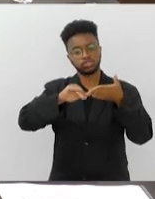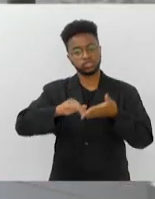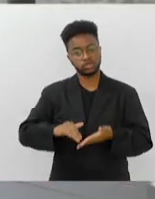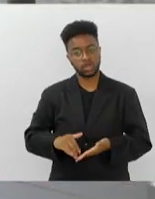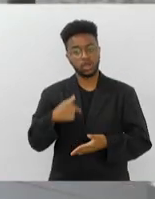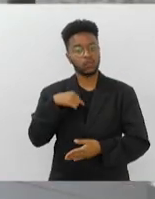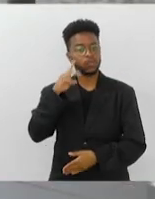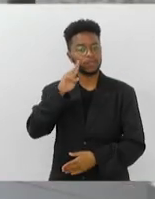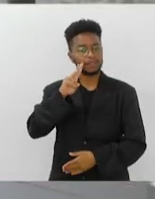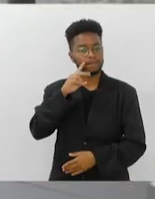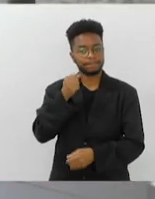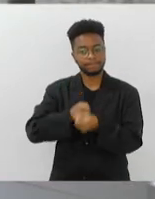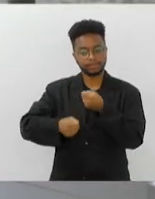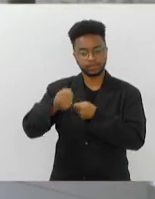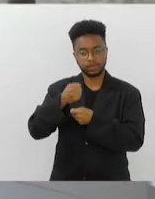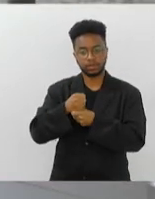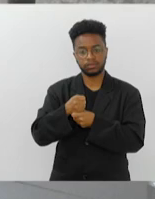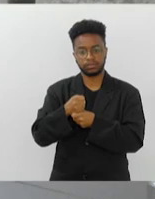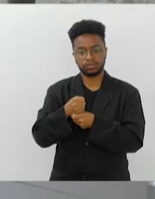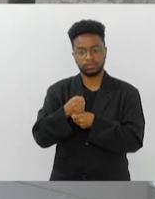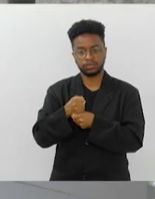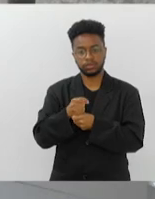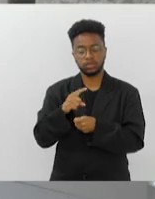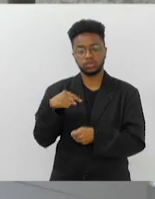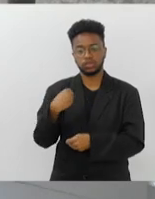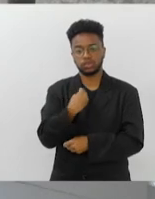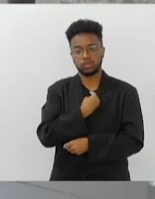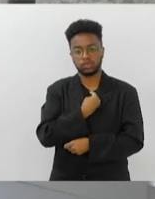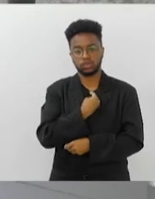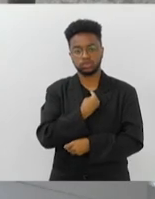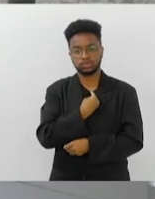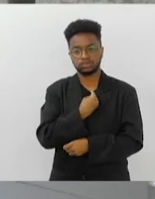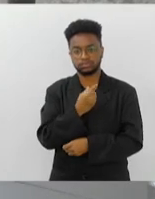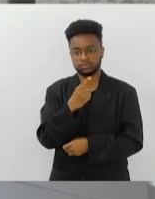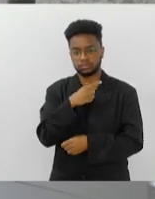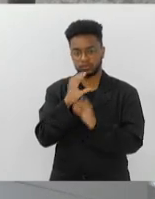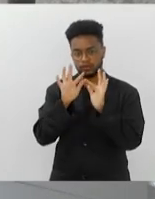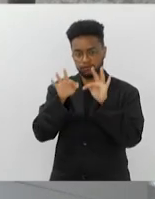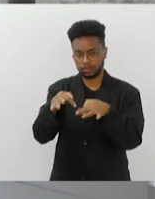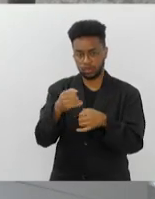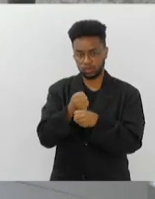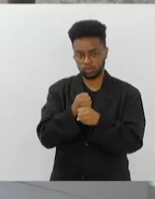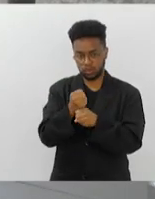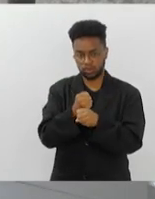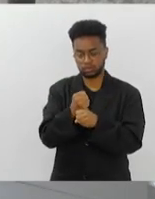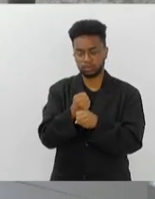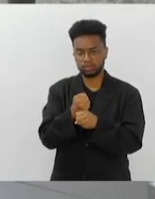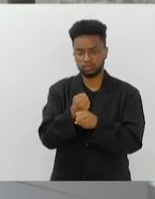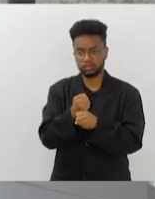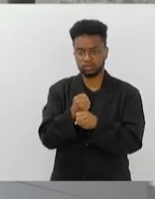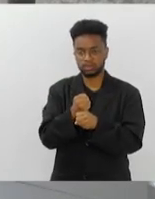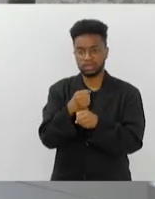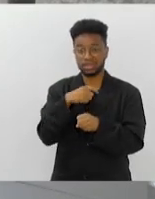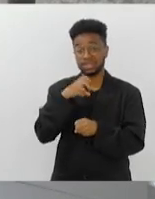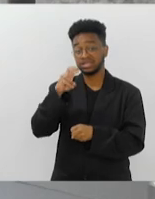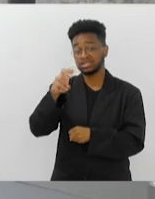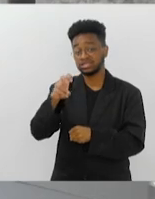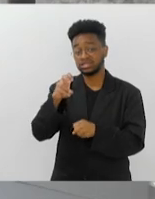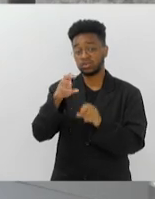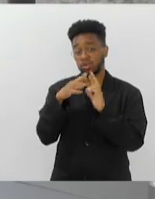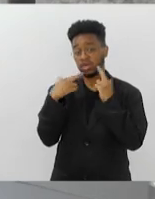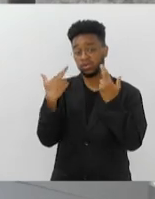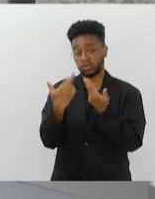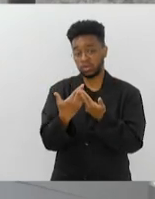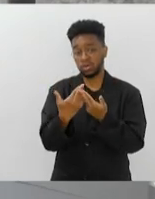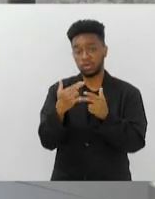me recordo que no ano passado, nós fizemos aqui, em momentos finais do ano, nós fizemos 5 sessões de